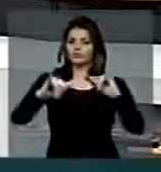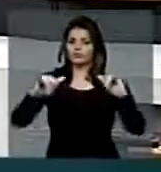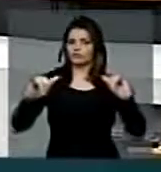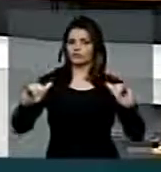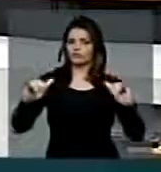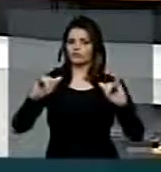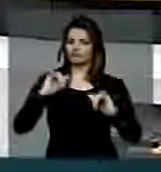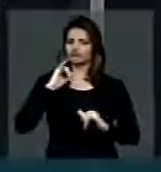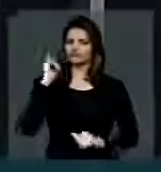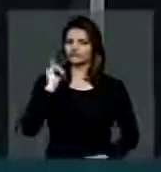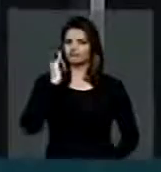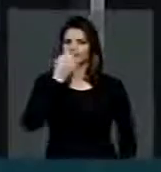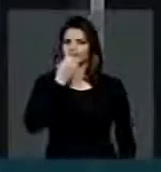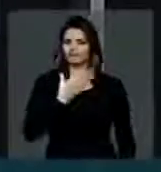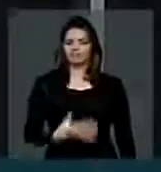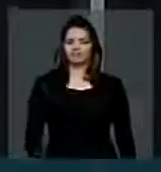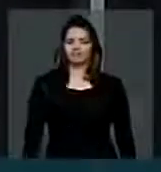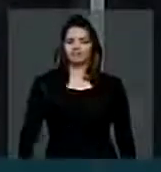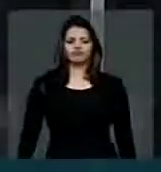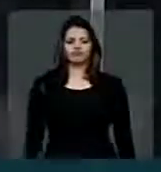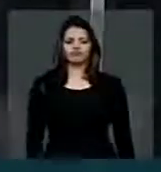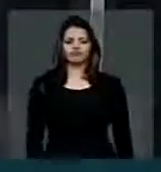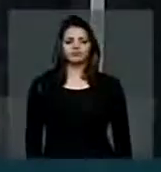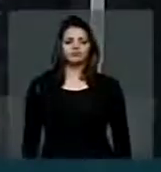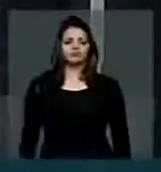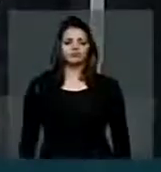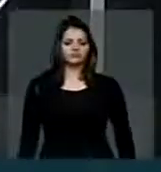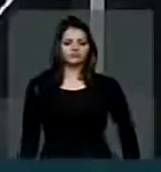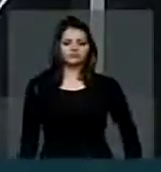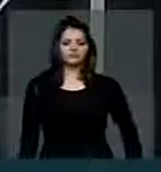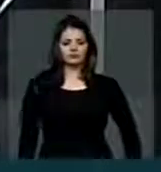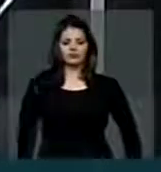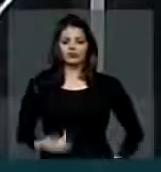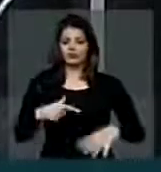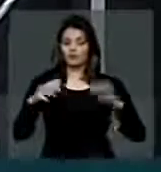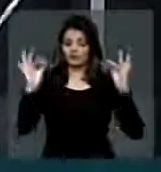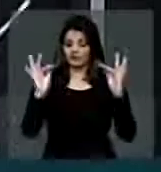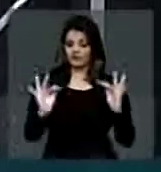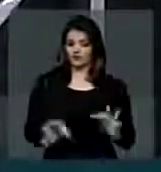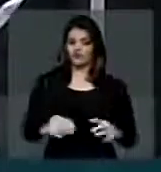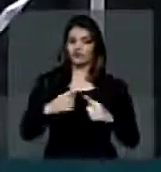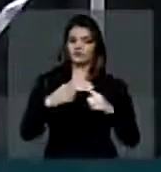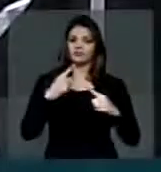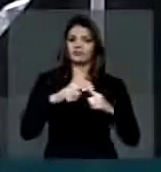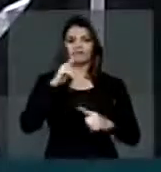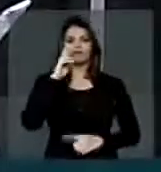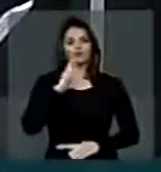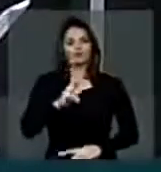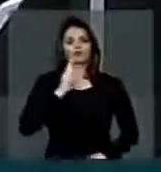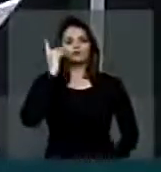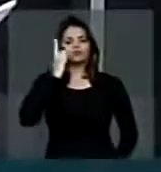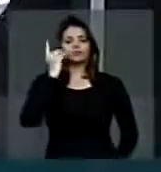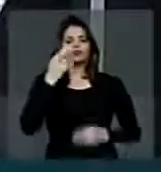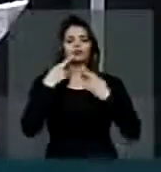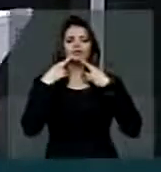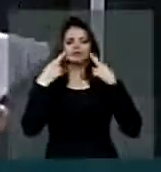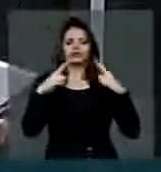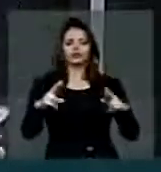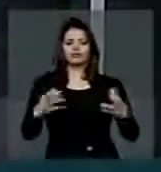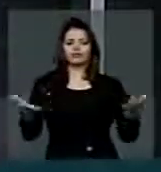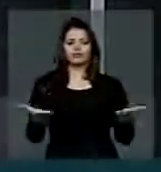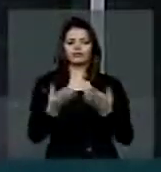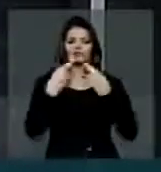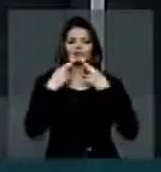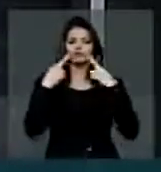noticiário interessante e muito importante, e eu estou feliz da vida. Quando eu vejo aí deputados reclamarem, como agora